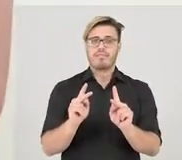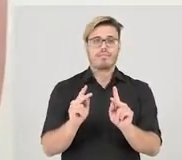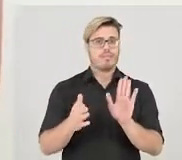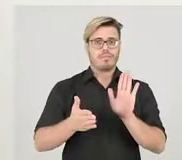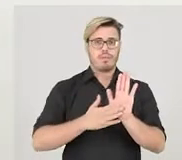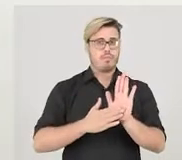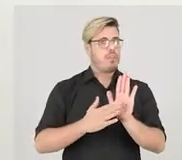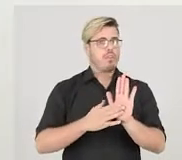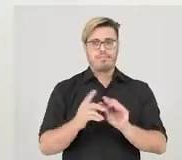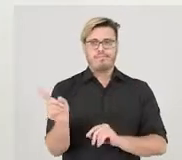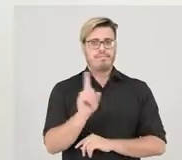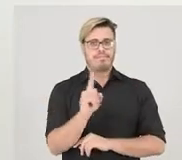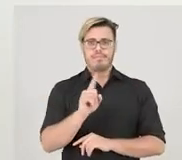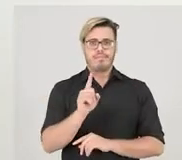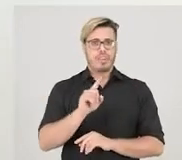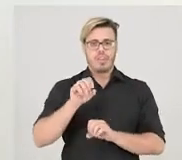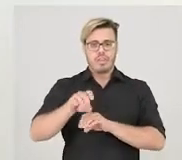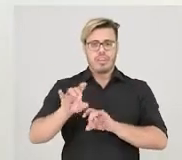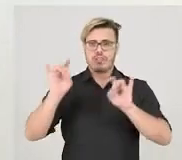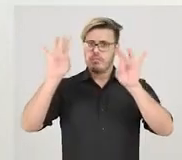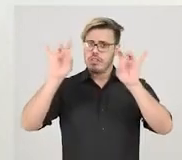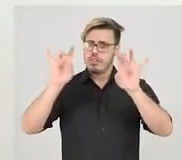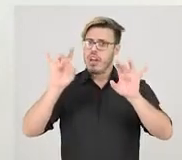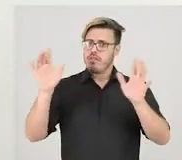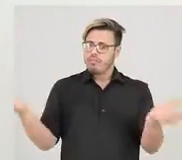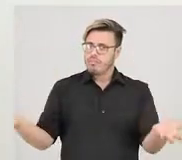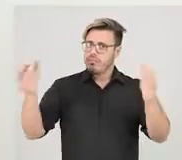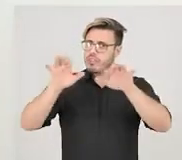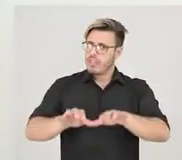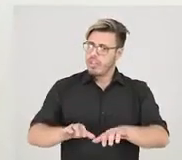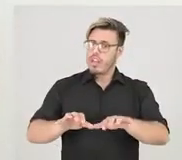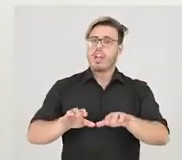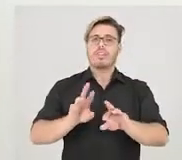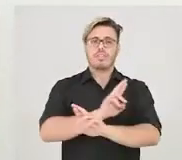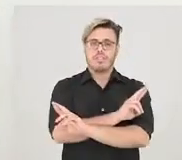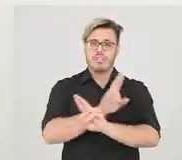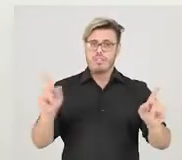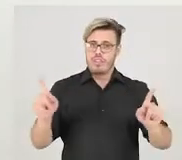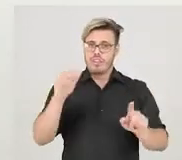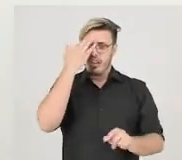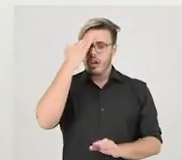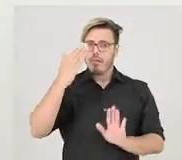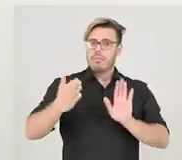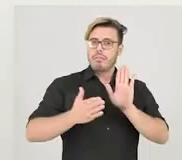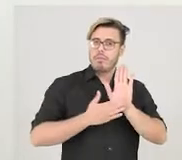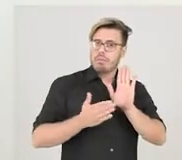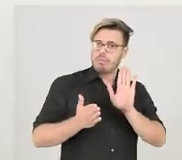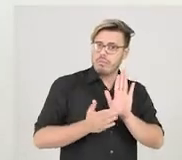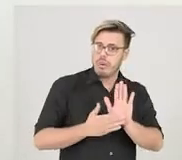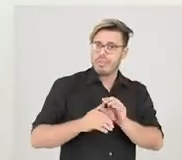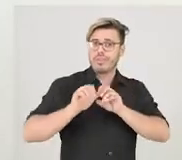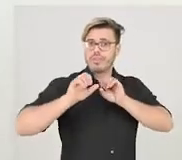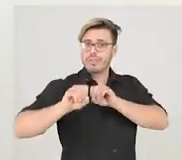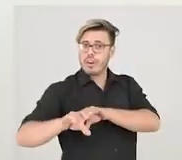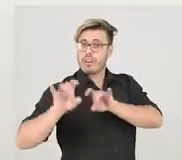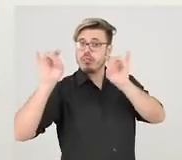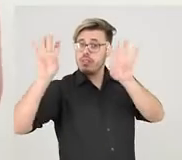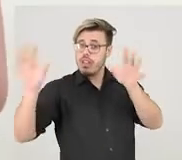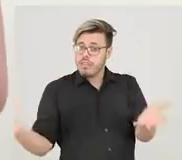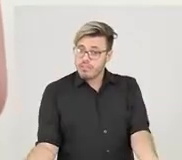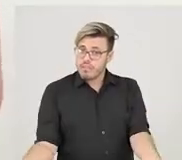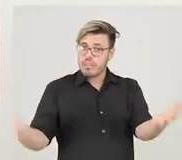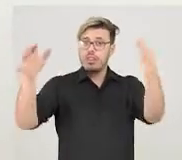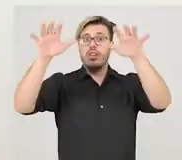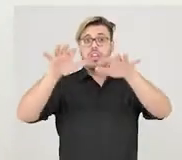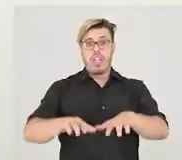A proposta de educação especial na perspectiva escolar inclusiva é que esse aluno converse com seus colegas, que